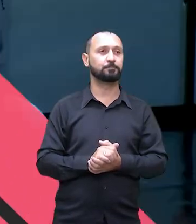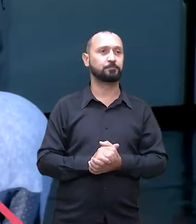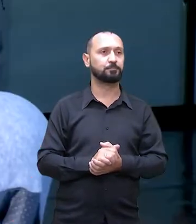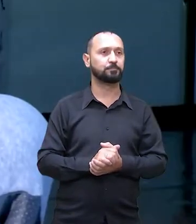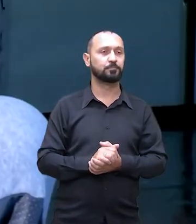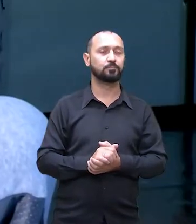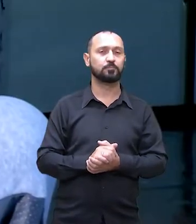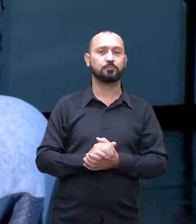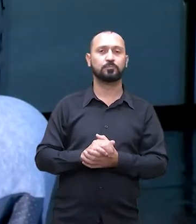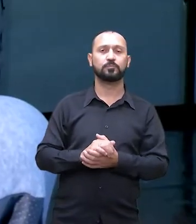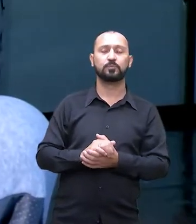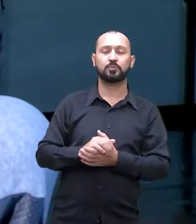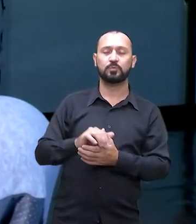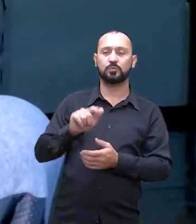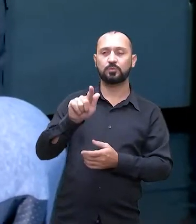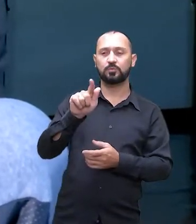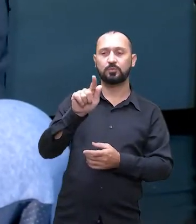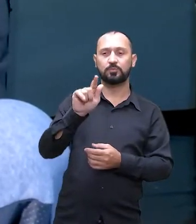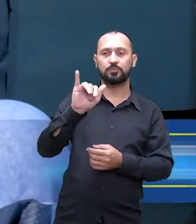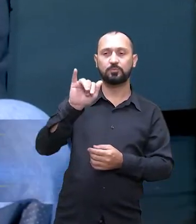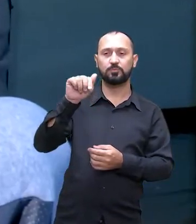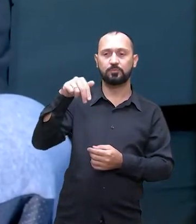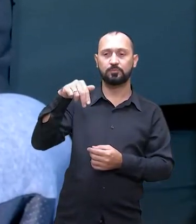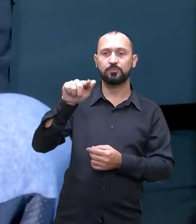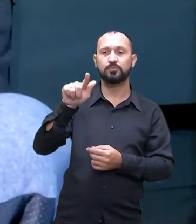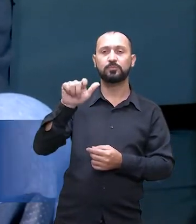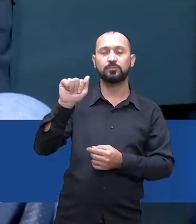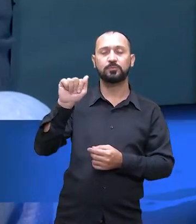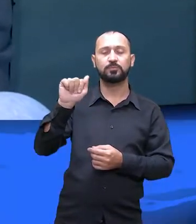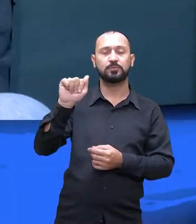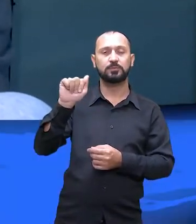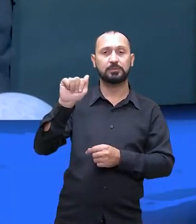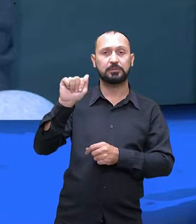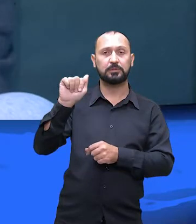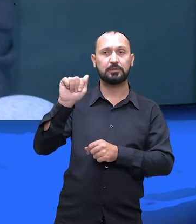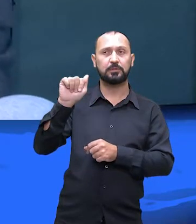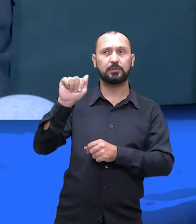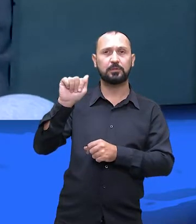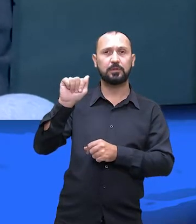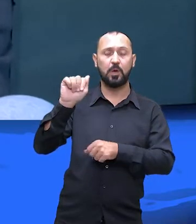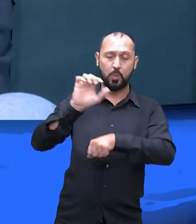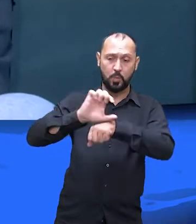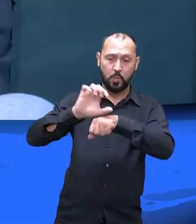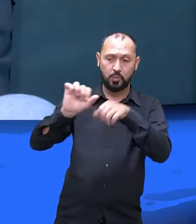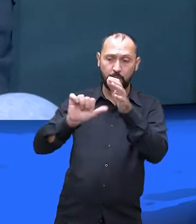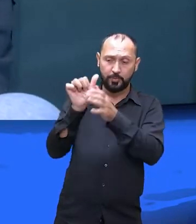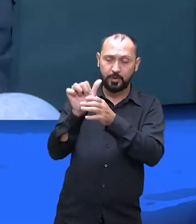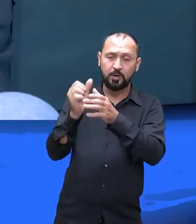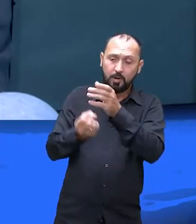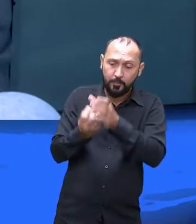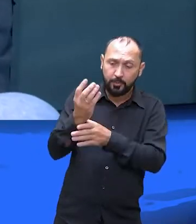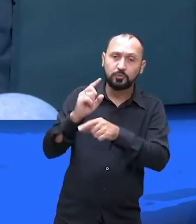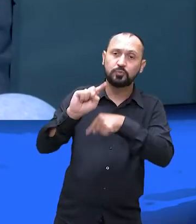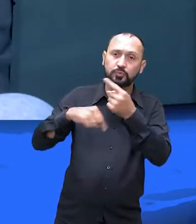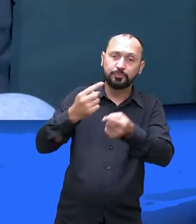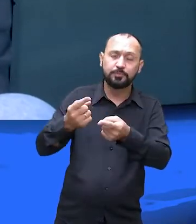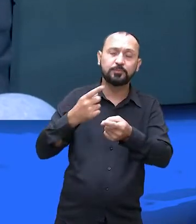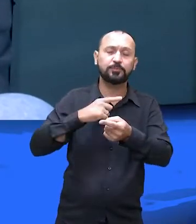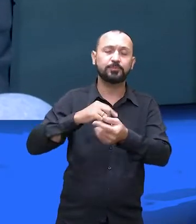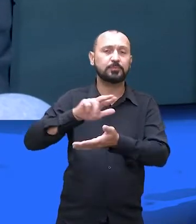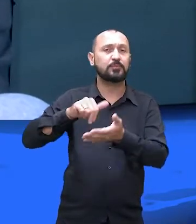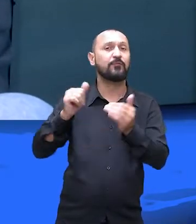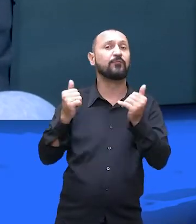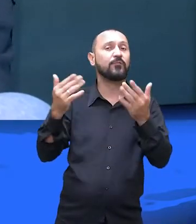O Ginga surge depois de um curso que eu fiz, o primeiro curso, na verdade, que eu fiz de dança fora